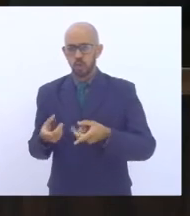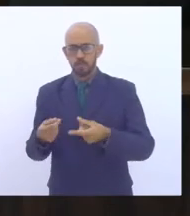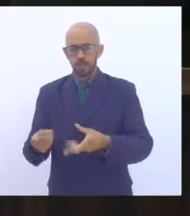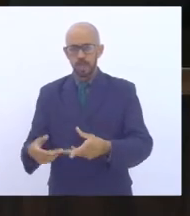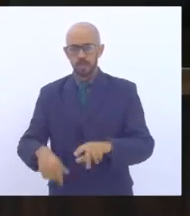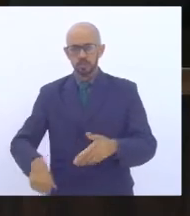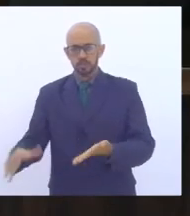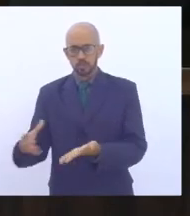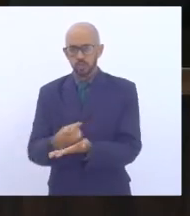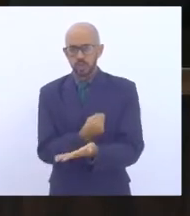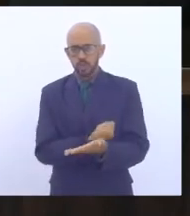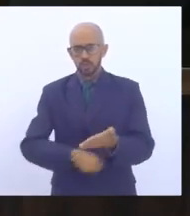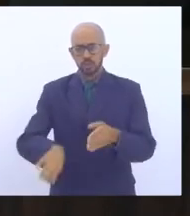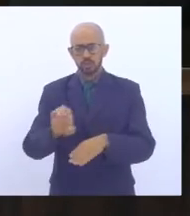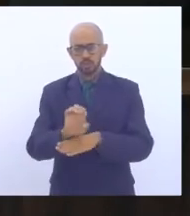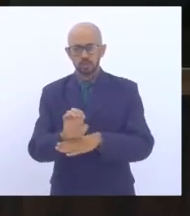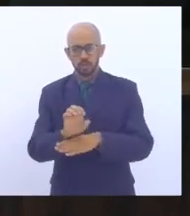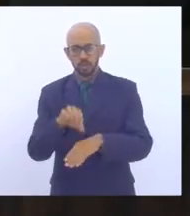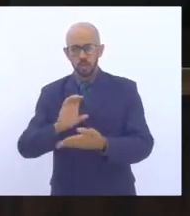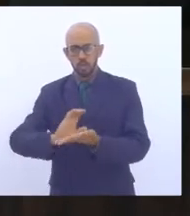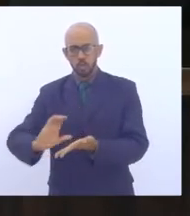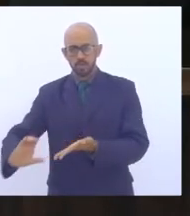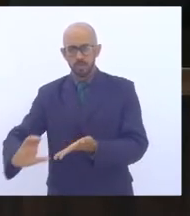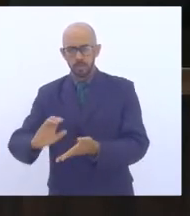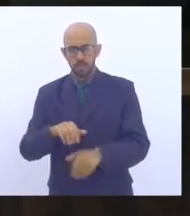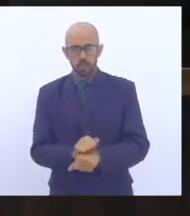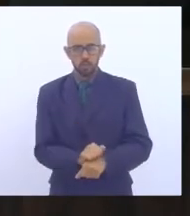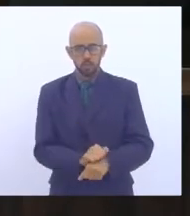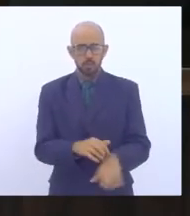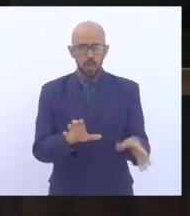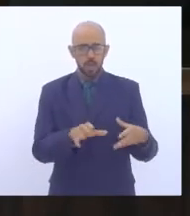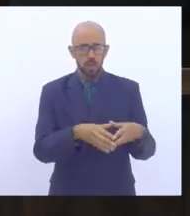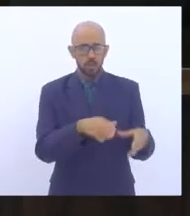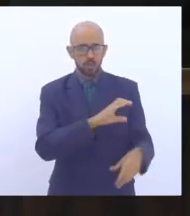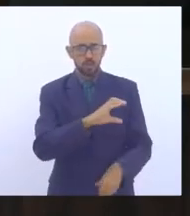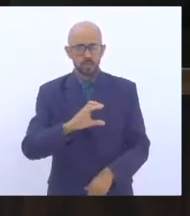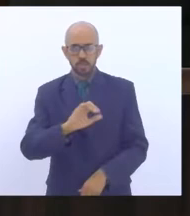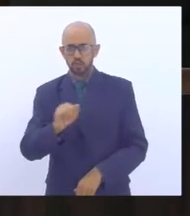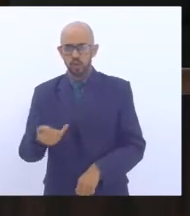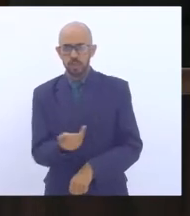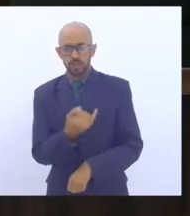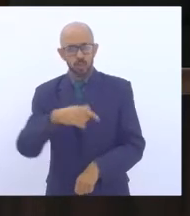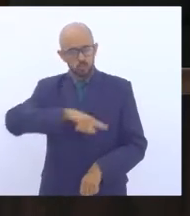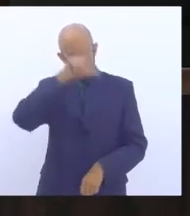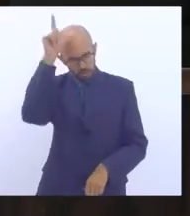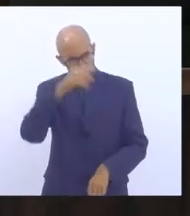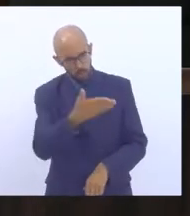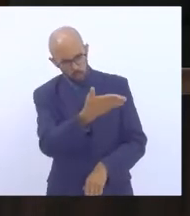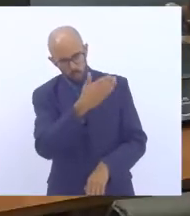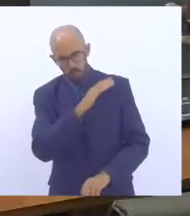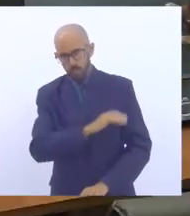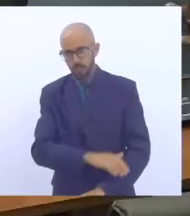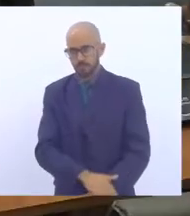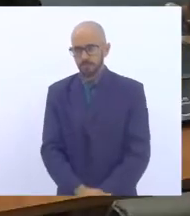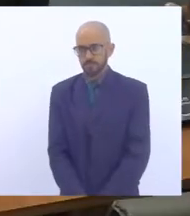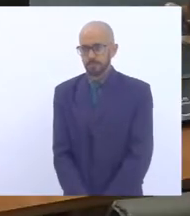fiscalização do sub Estaduais de orçamento para emitir parecer pela comissão de correção dos Deputado Luiz Paulo